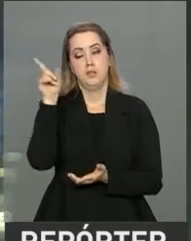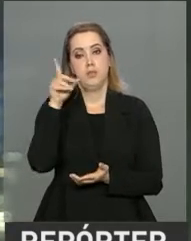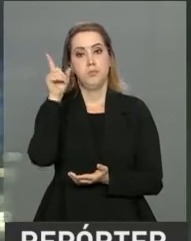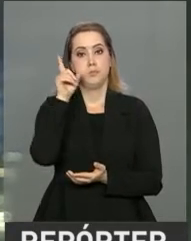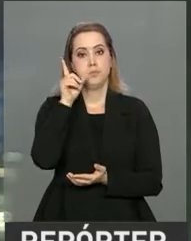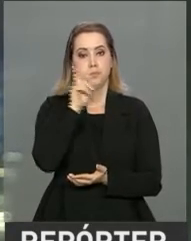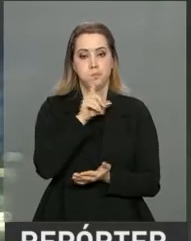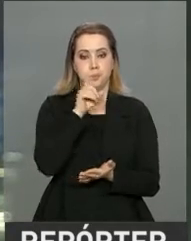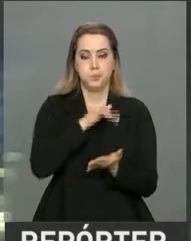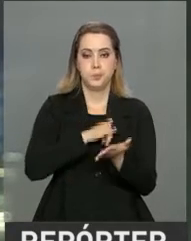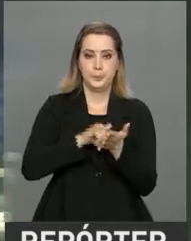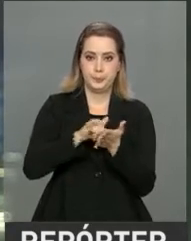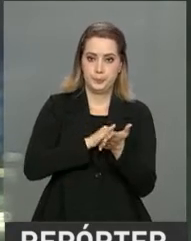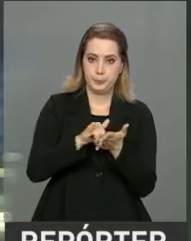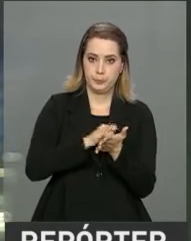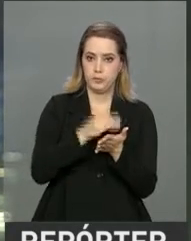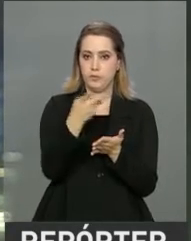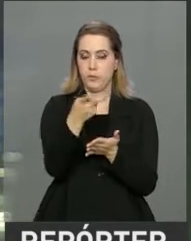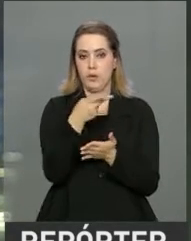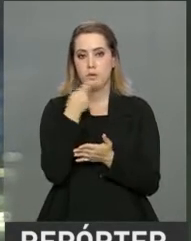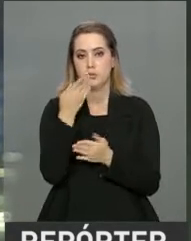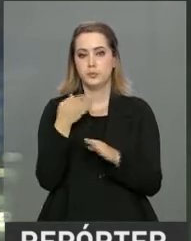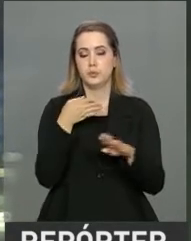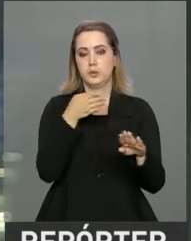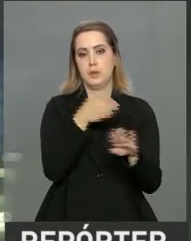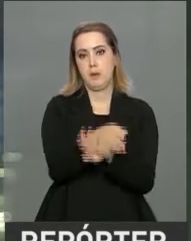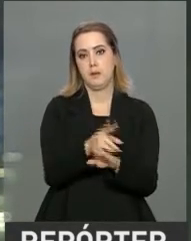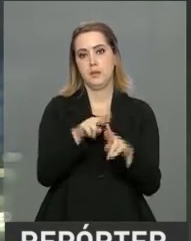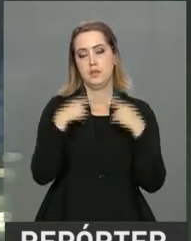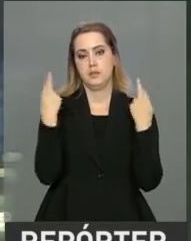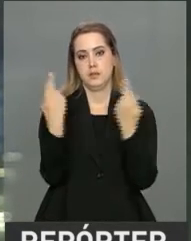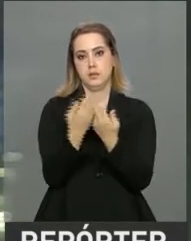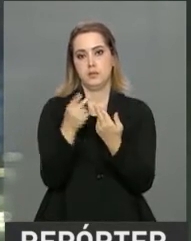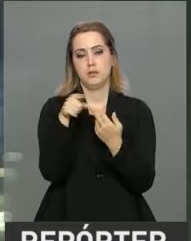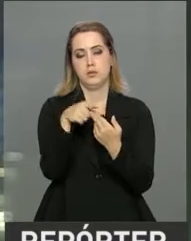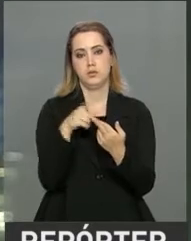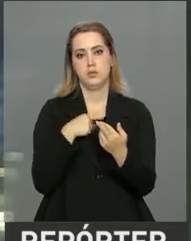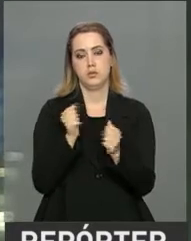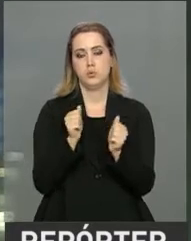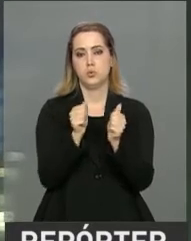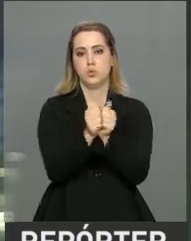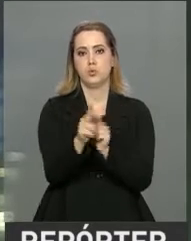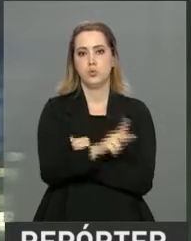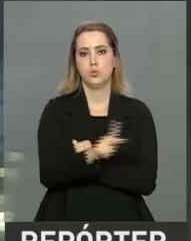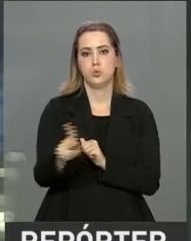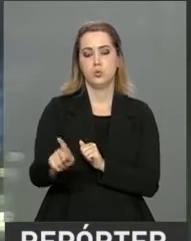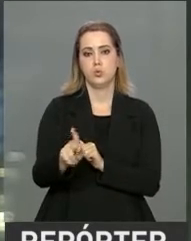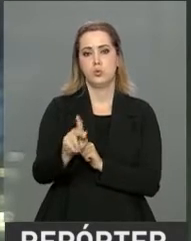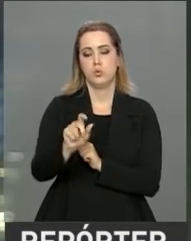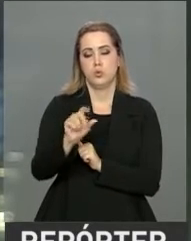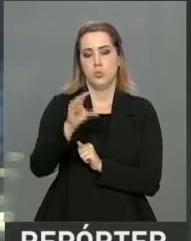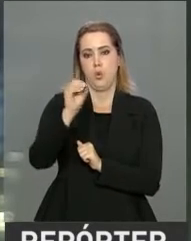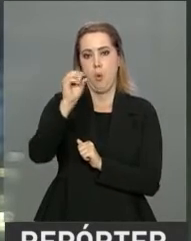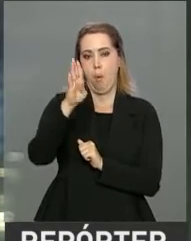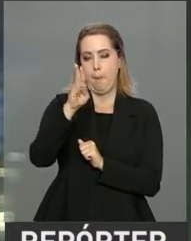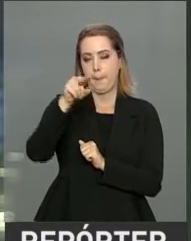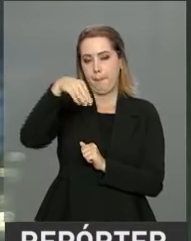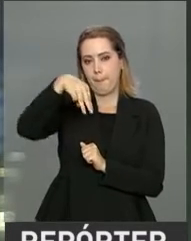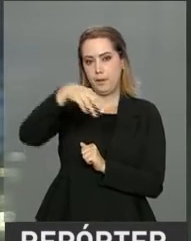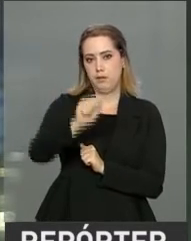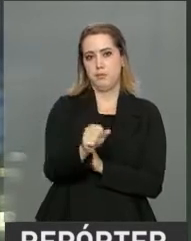Justiça e Cidadania, Alexandre de Moraes, participou de uma reunião organizada pelo presidente dos Estados Unidos, Barack Obama, para